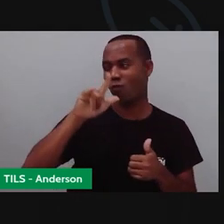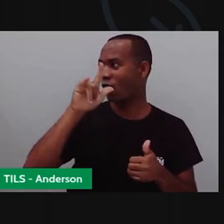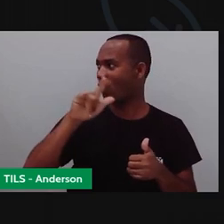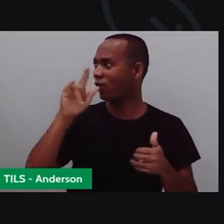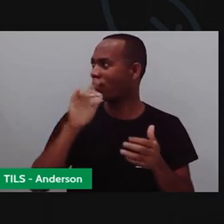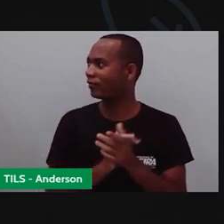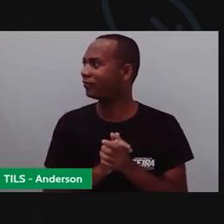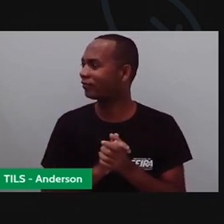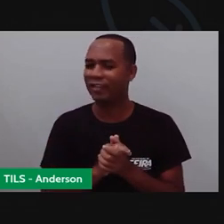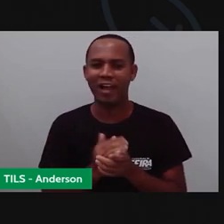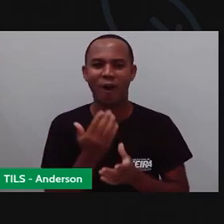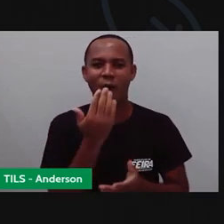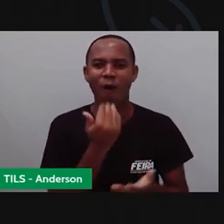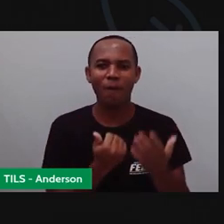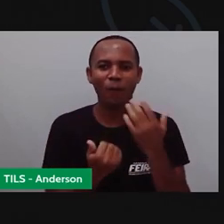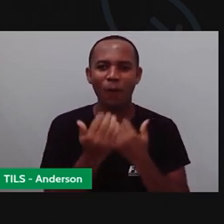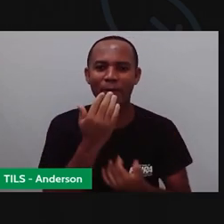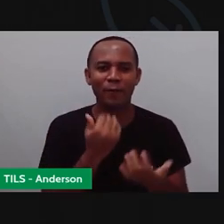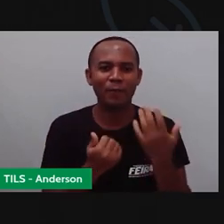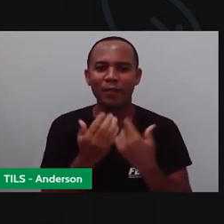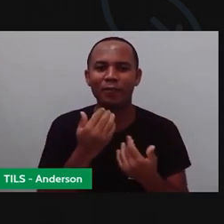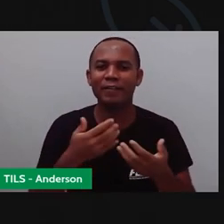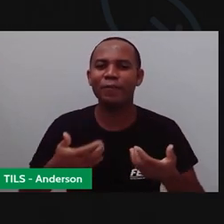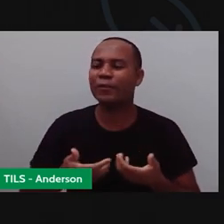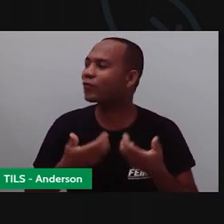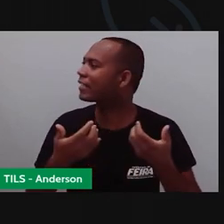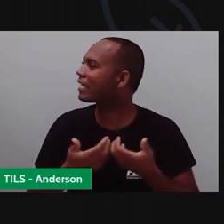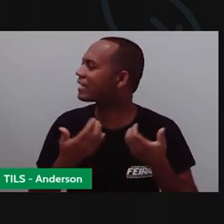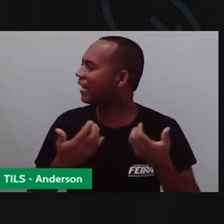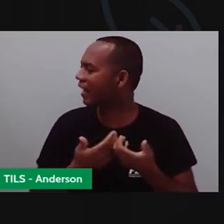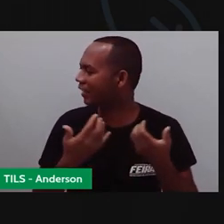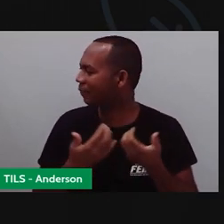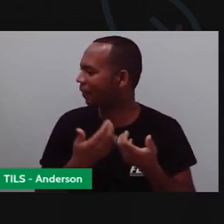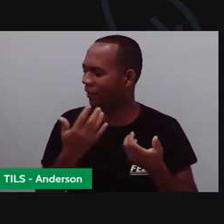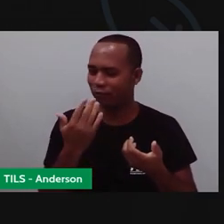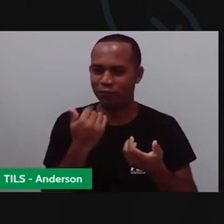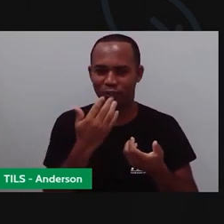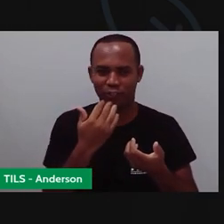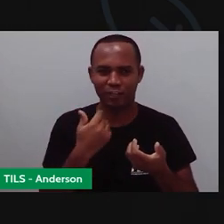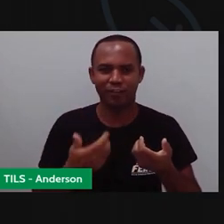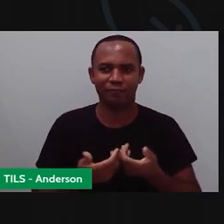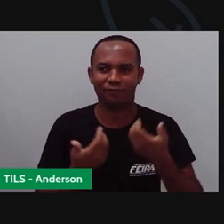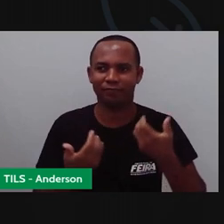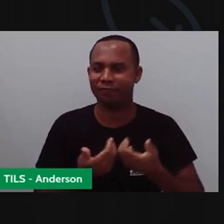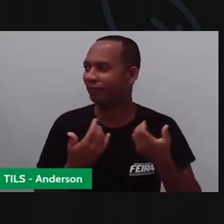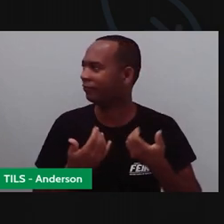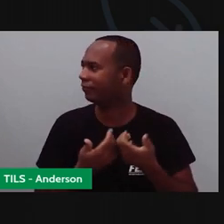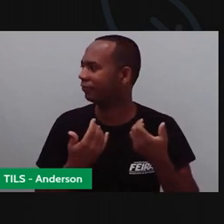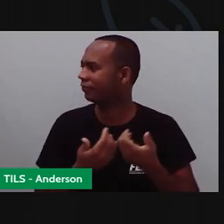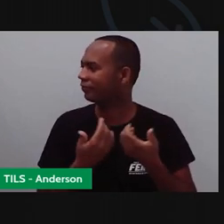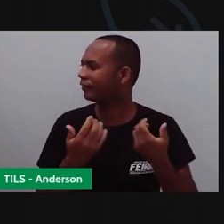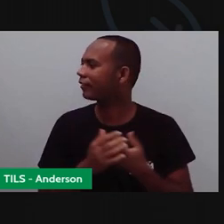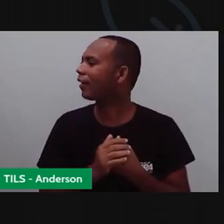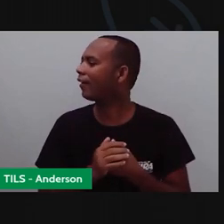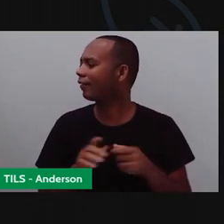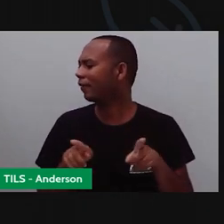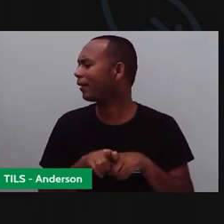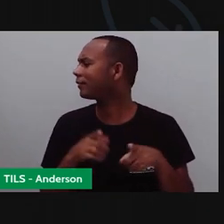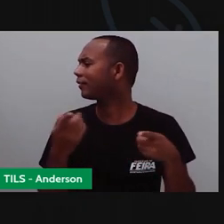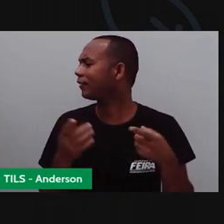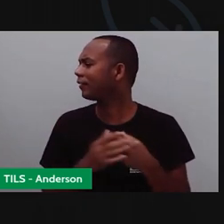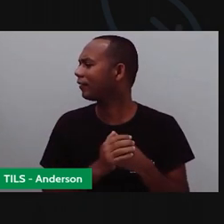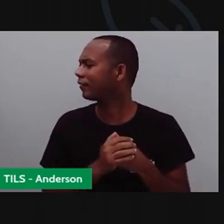agora não é Anderson degustar várias coisas disso que tá que Anderson a salada nessa hora de fruta para fazer também